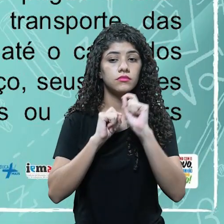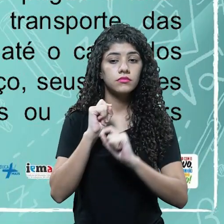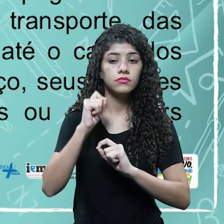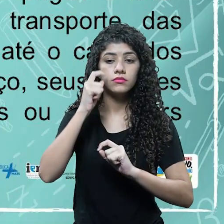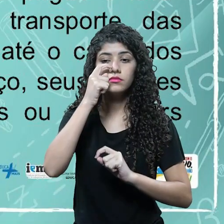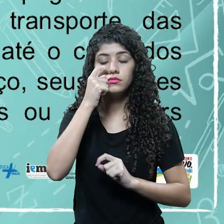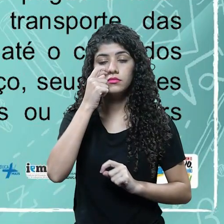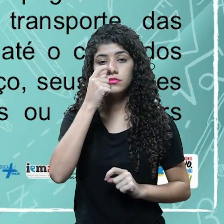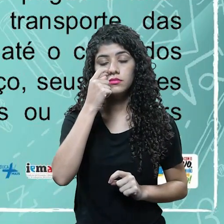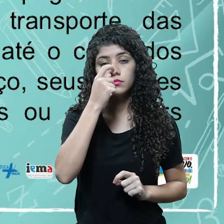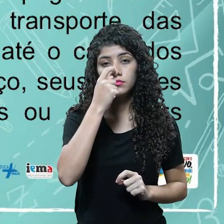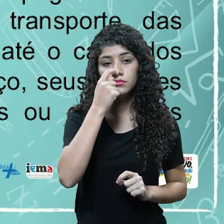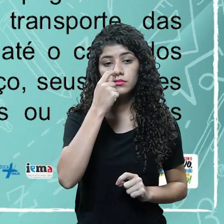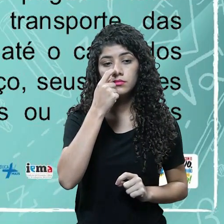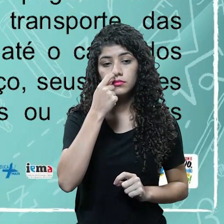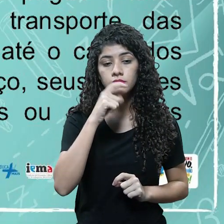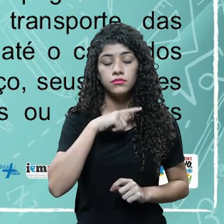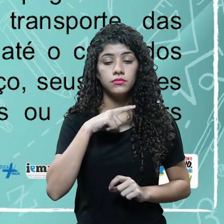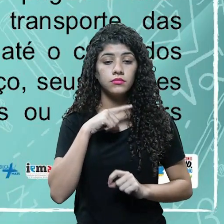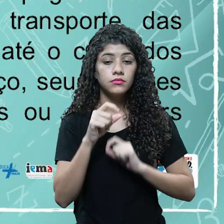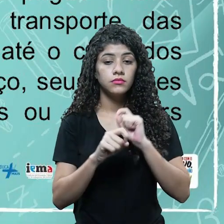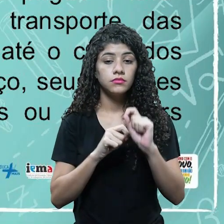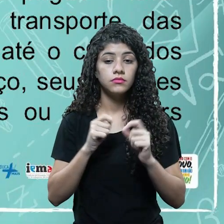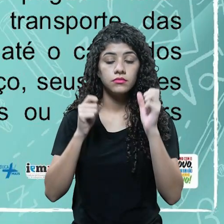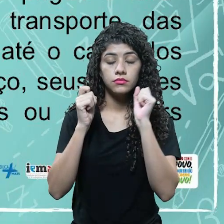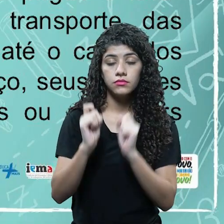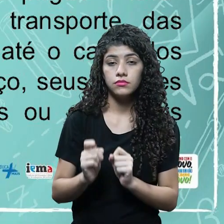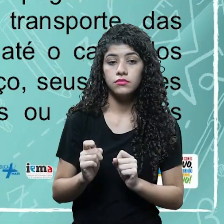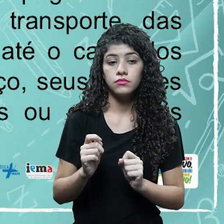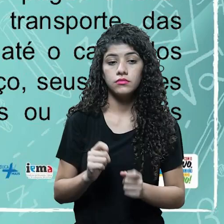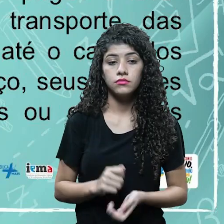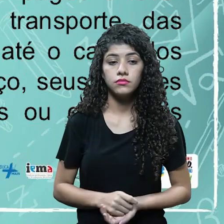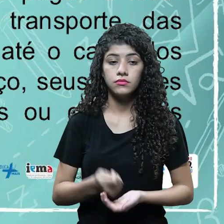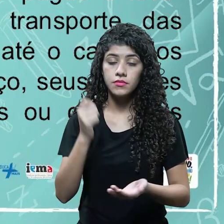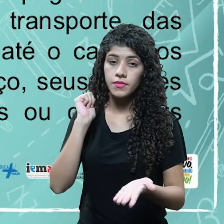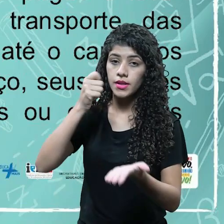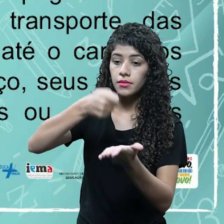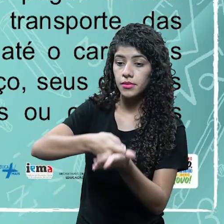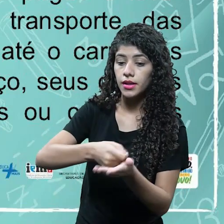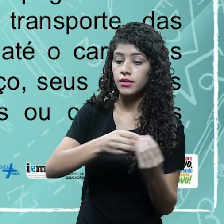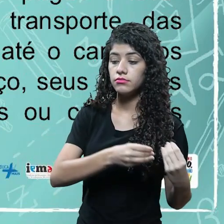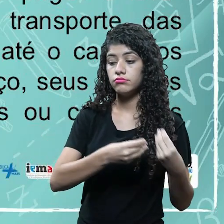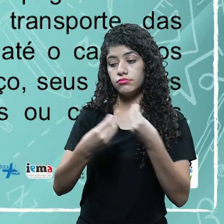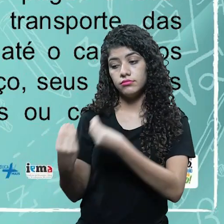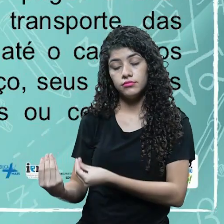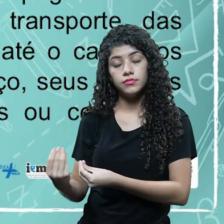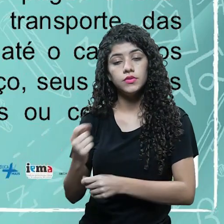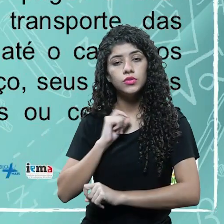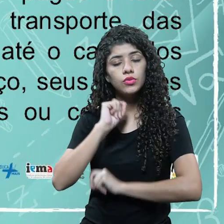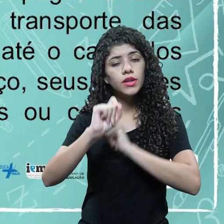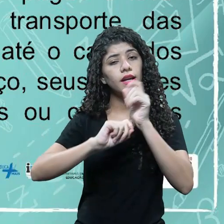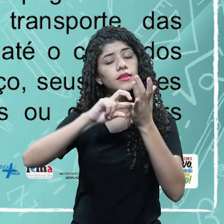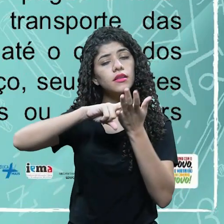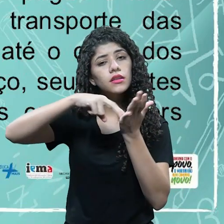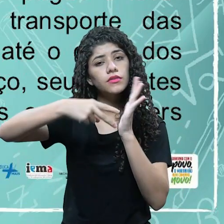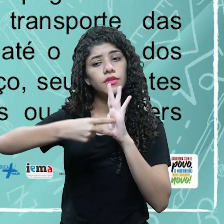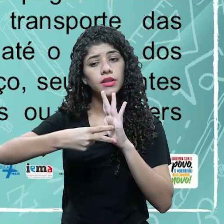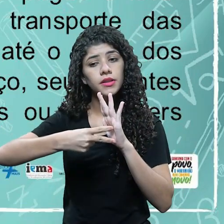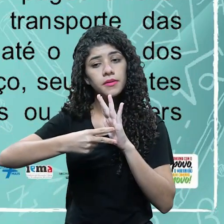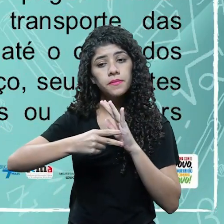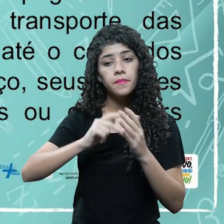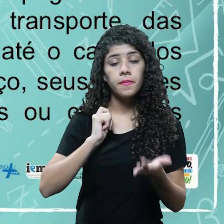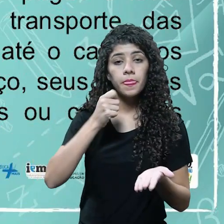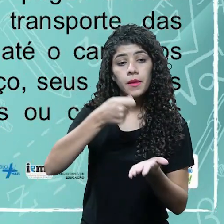Os atacadistas de funções limitadas podem ser do tipo de pague ou leve. Ou seja, o que é pague ou leve? Pague leve,